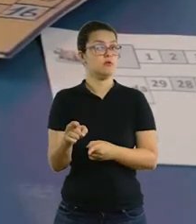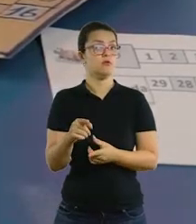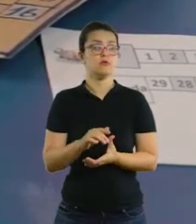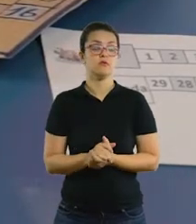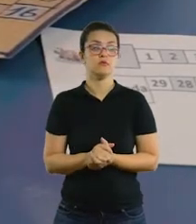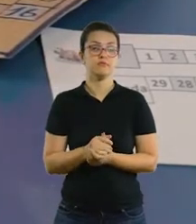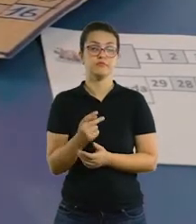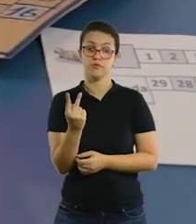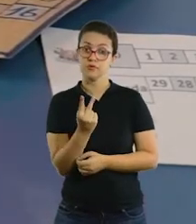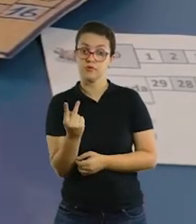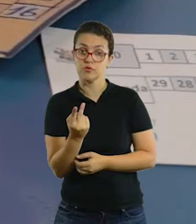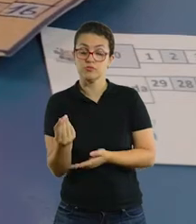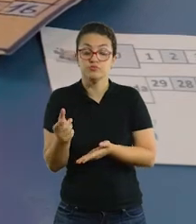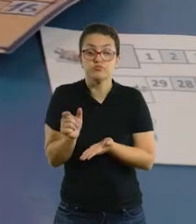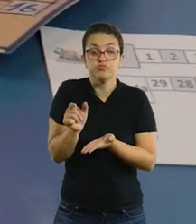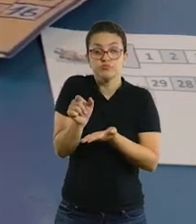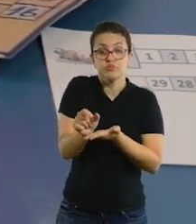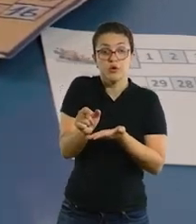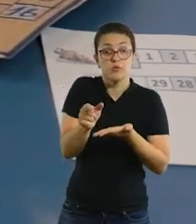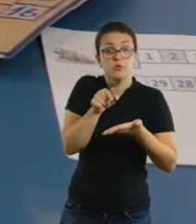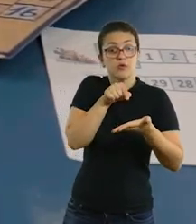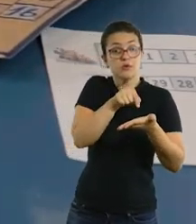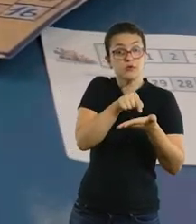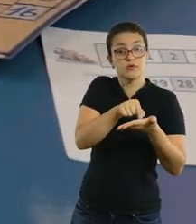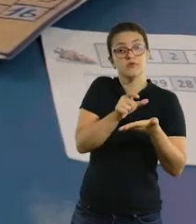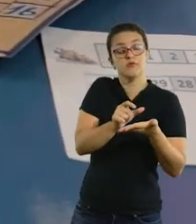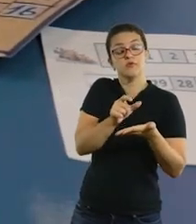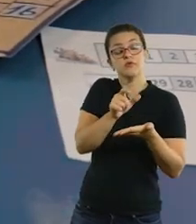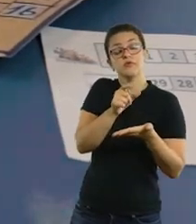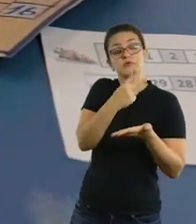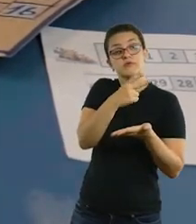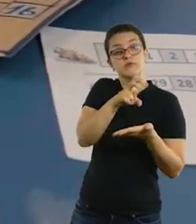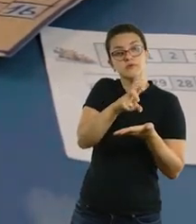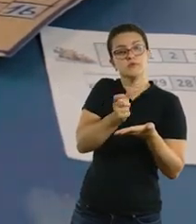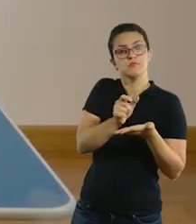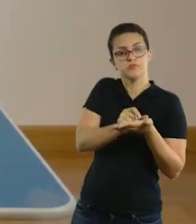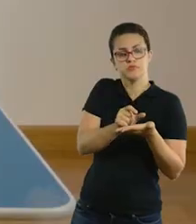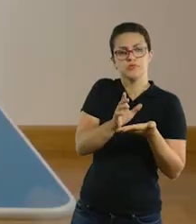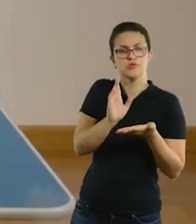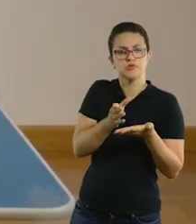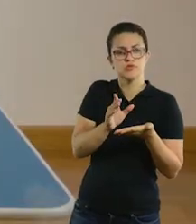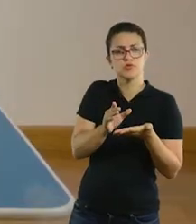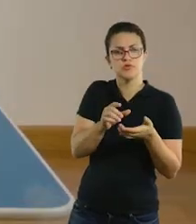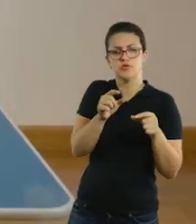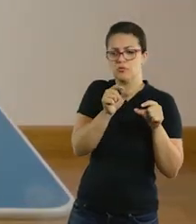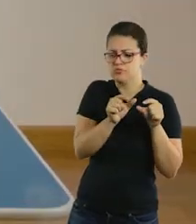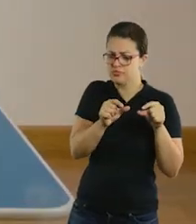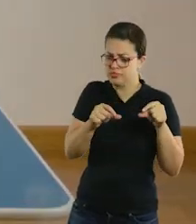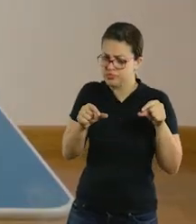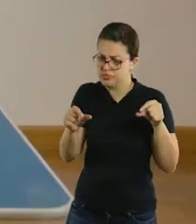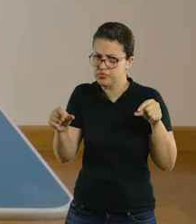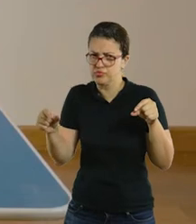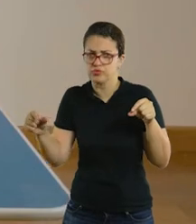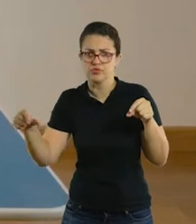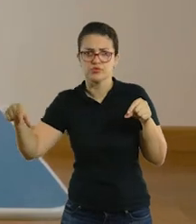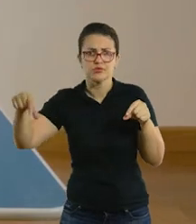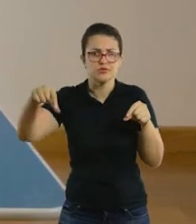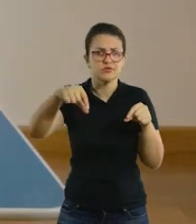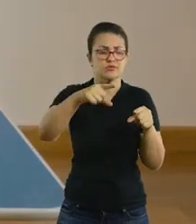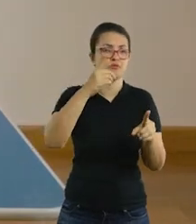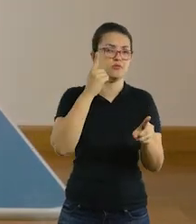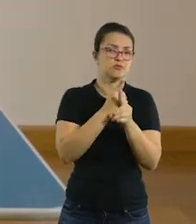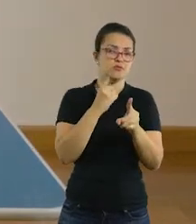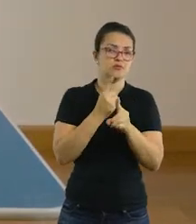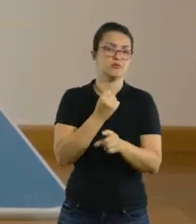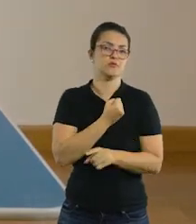é o 22 e... 25, tá? Aí a reta tá completa, as crianças já jogaram, já